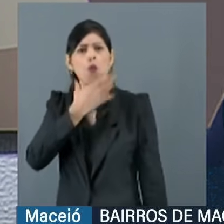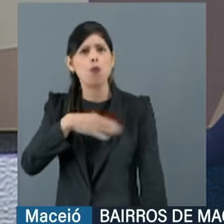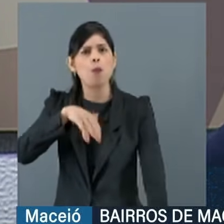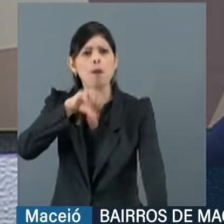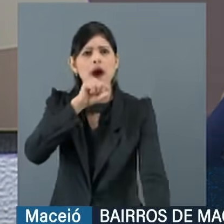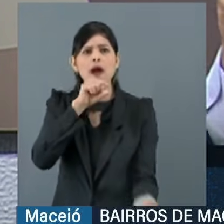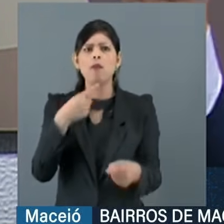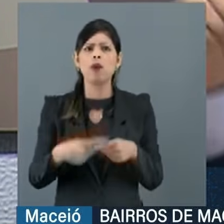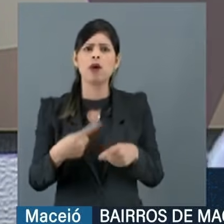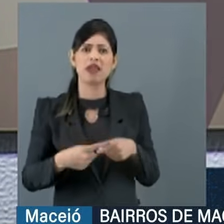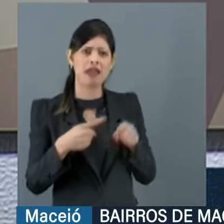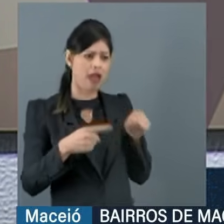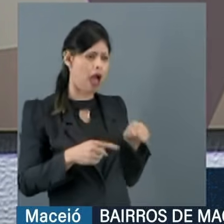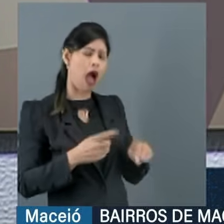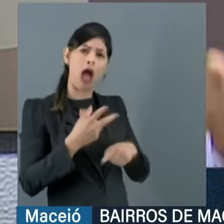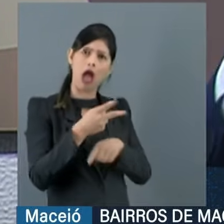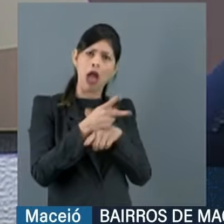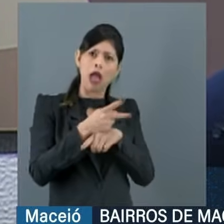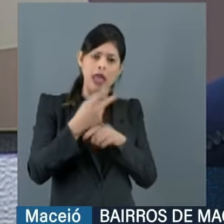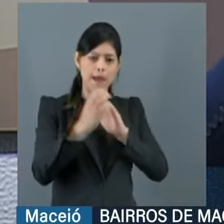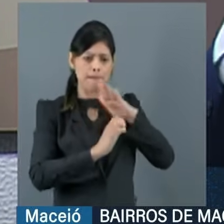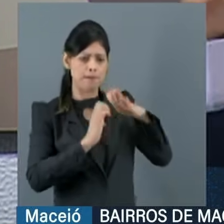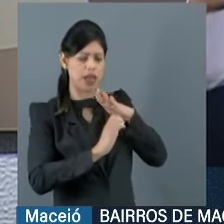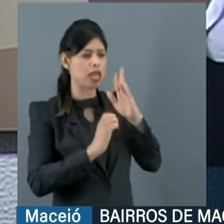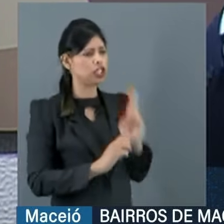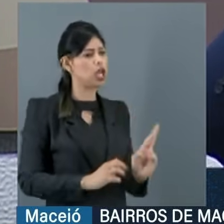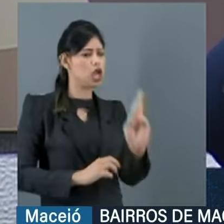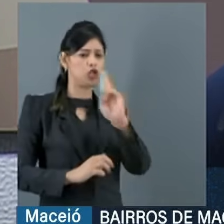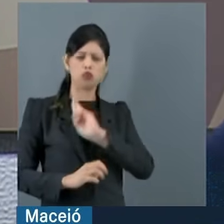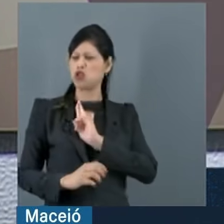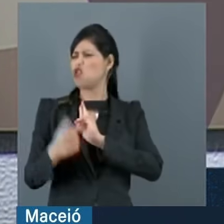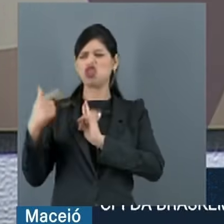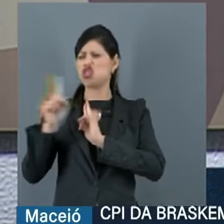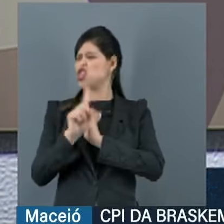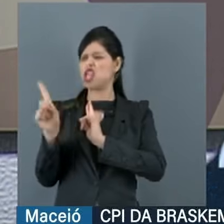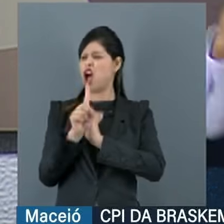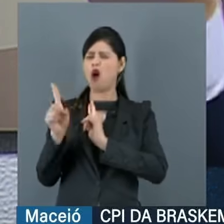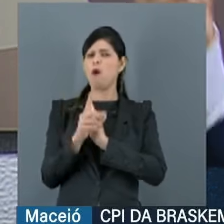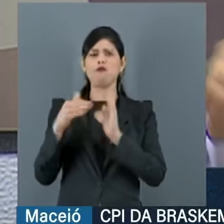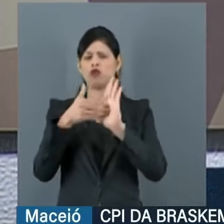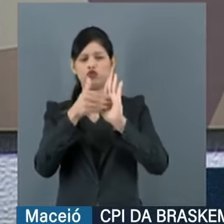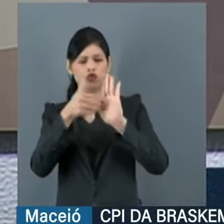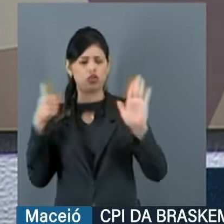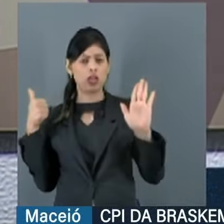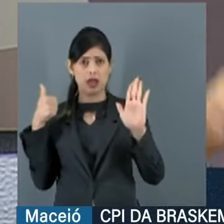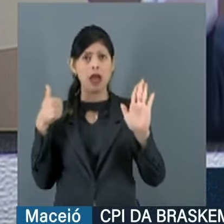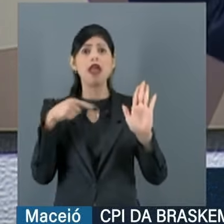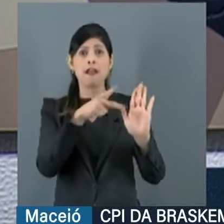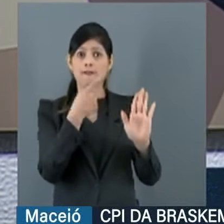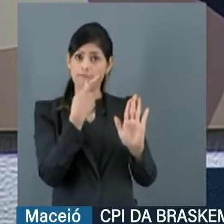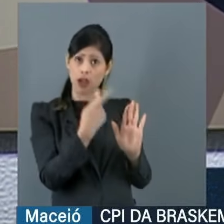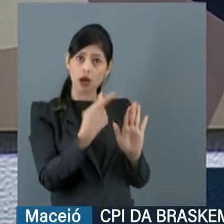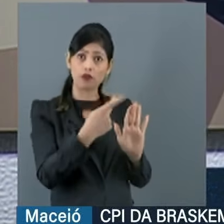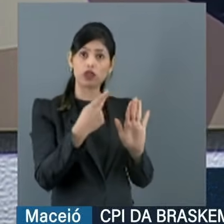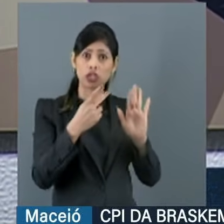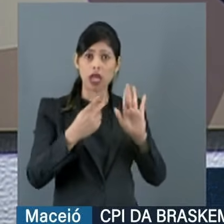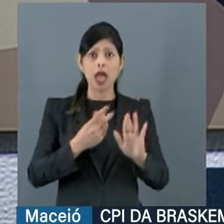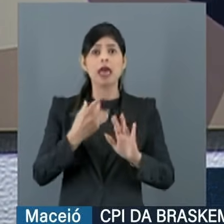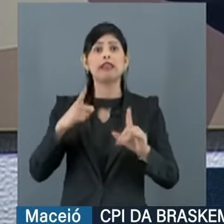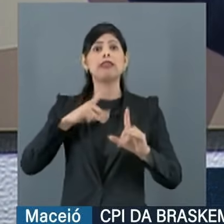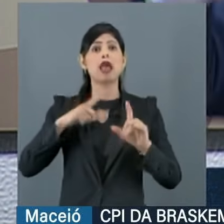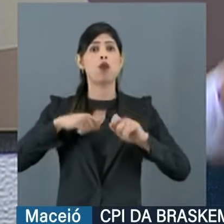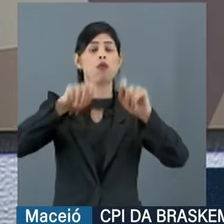empresa respondeu que não tiraria, porque considerava que, à luz dos termos de uso e da liberdade de expressão, ter um perfil